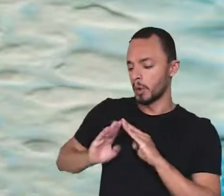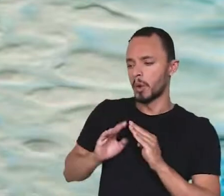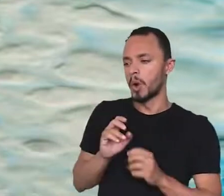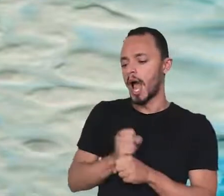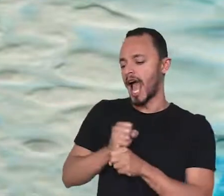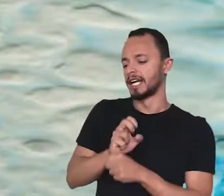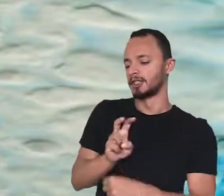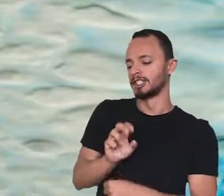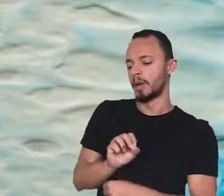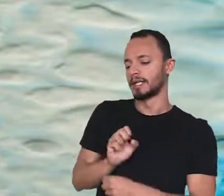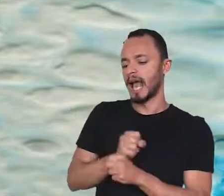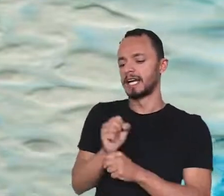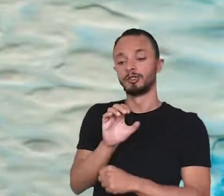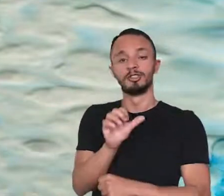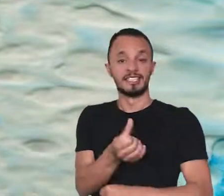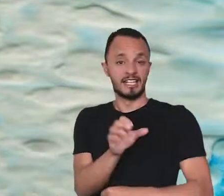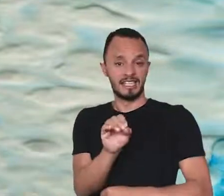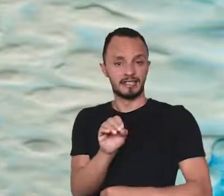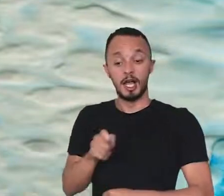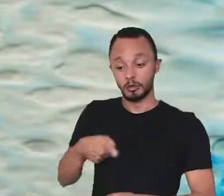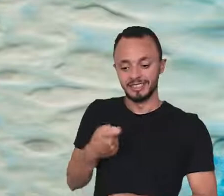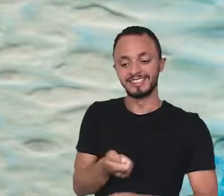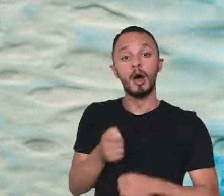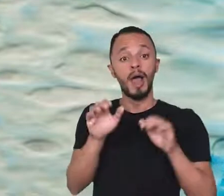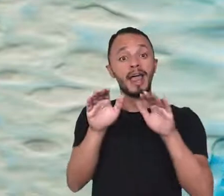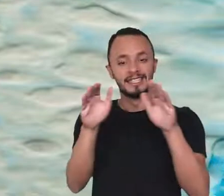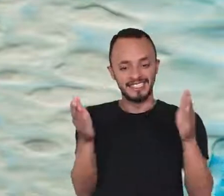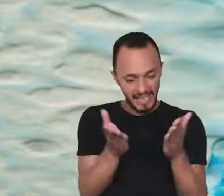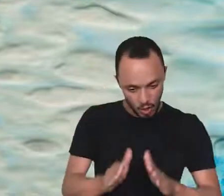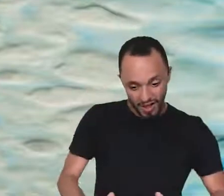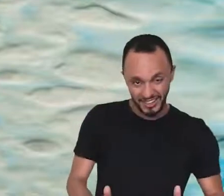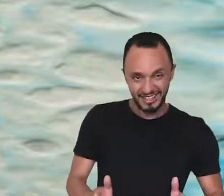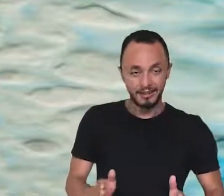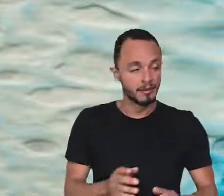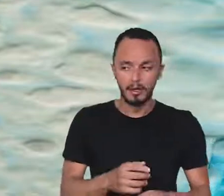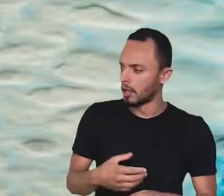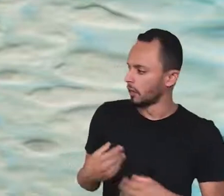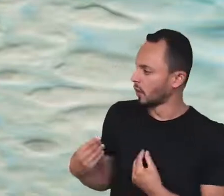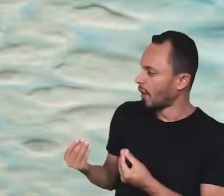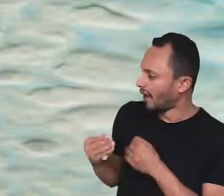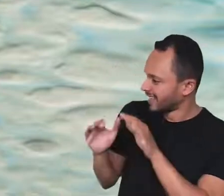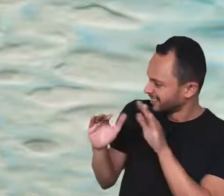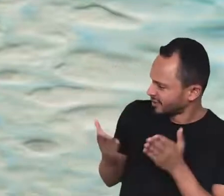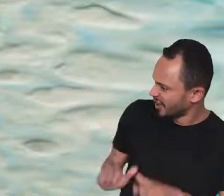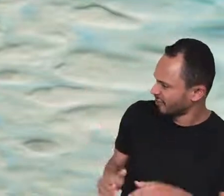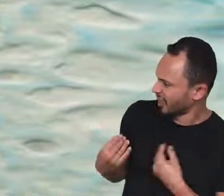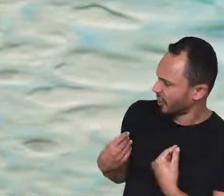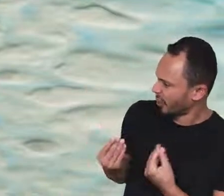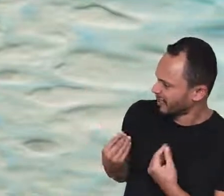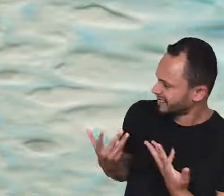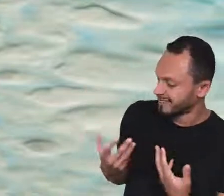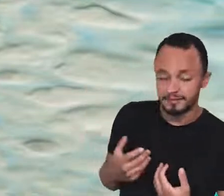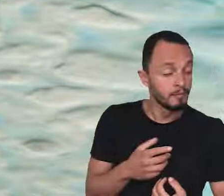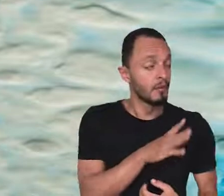50 e 60, sabe? O nome dela era Cintura Fina. Nossa, que nome cagado. Para de gongar, uma porra.